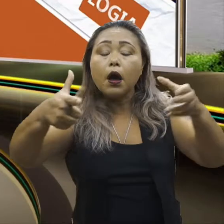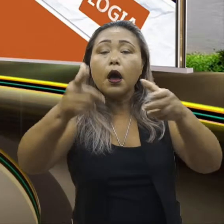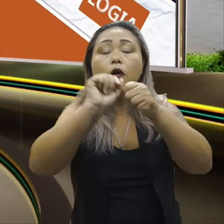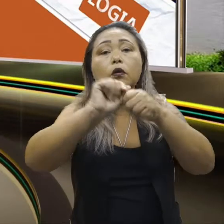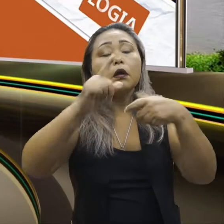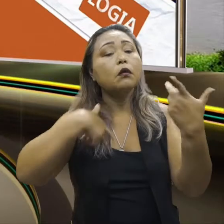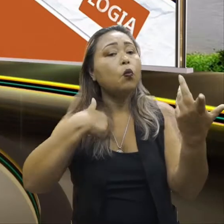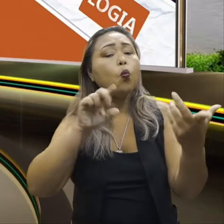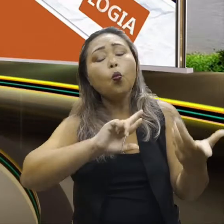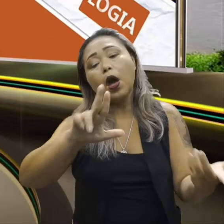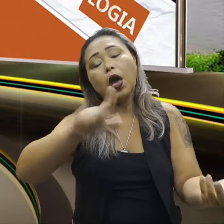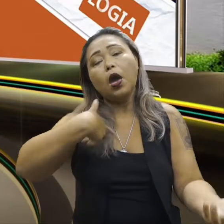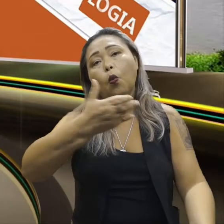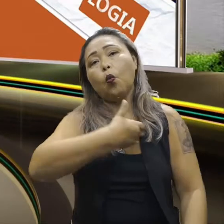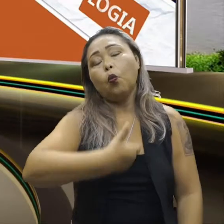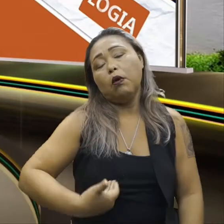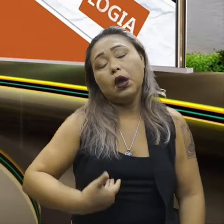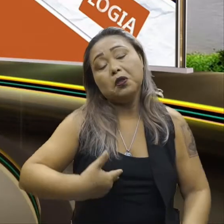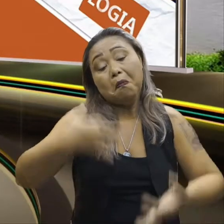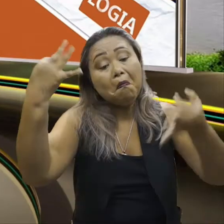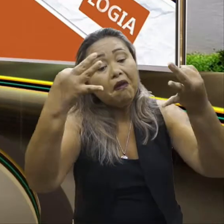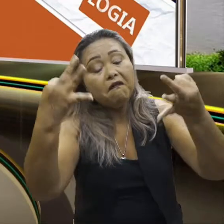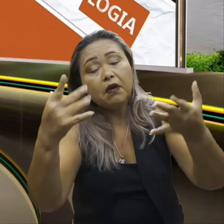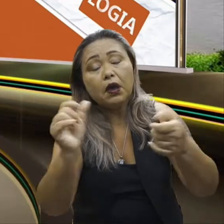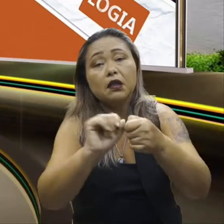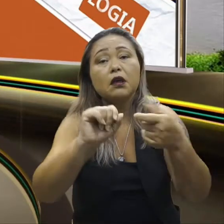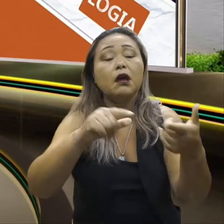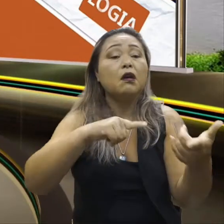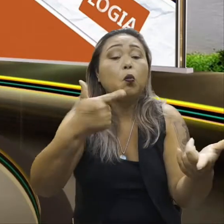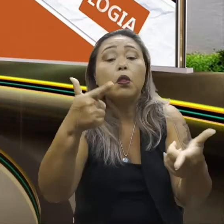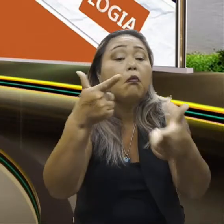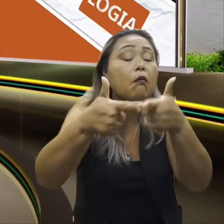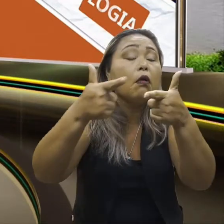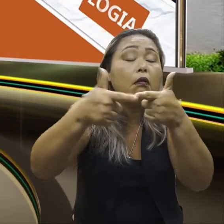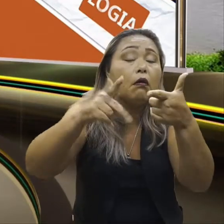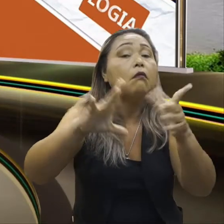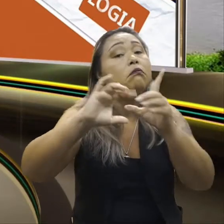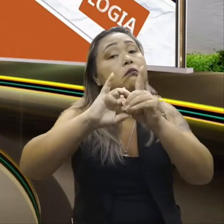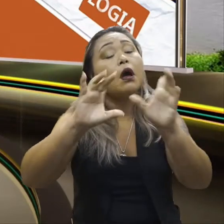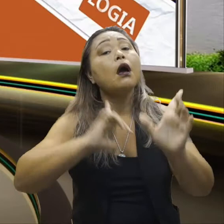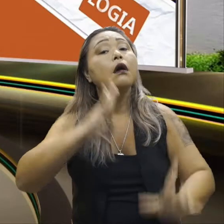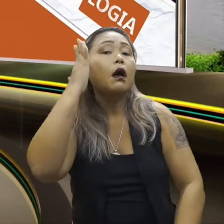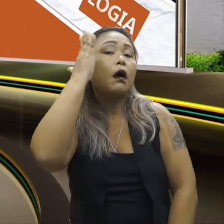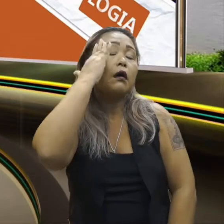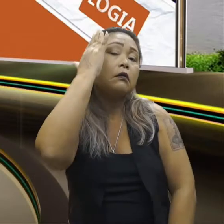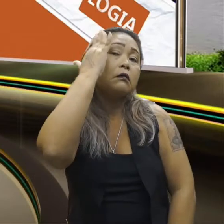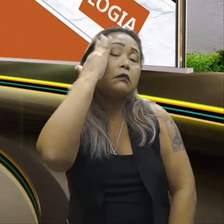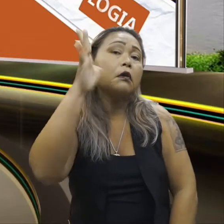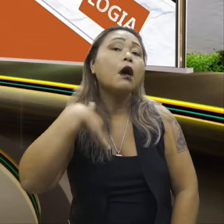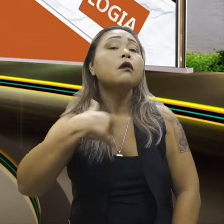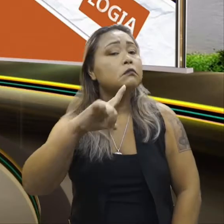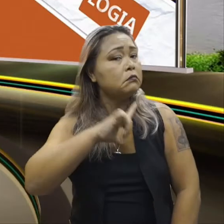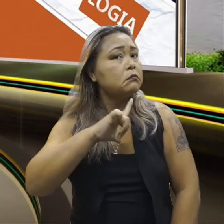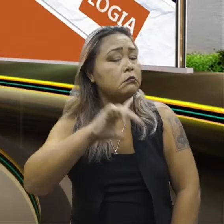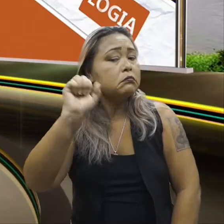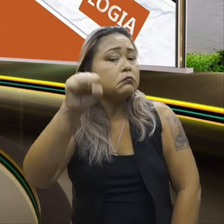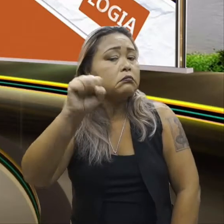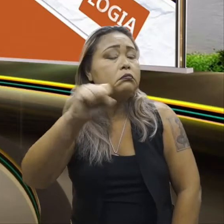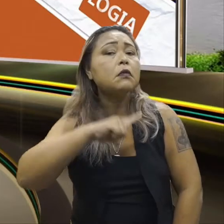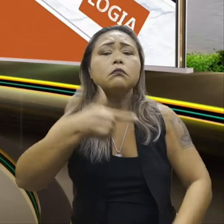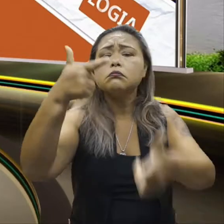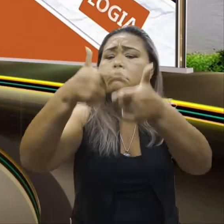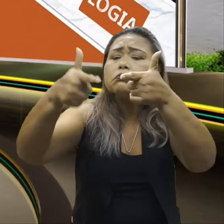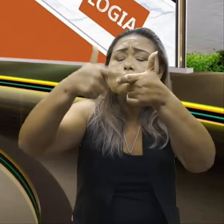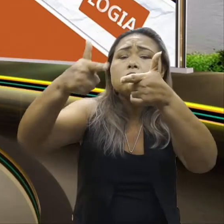governo perfeito, que não há problemas na democracia. A gente sabe que existem sim problemas